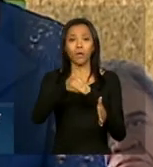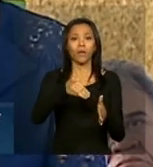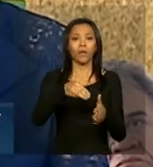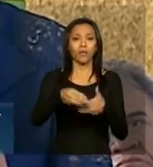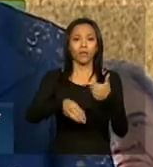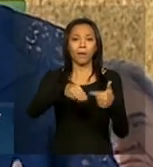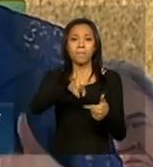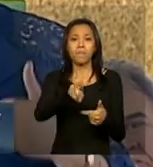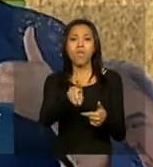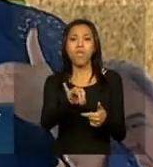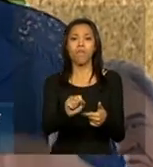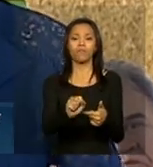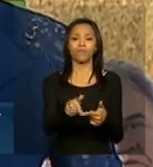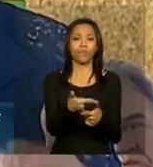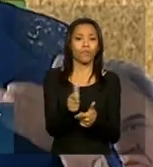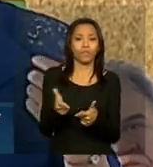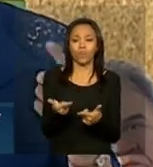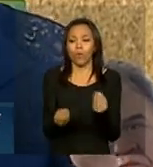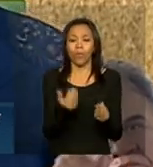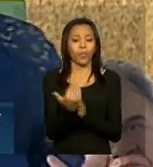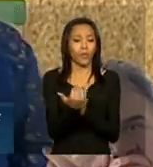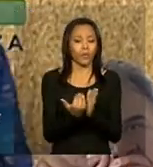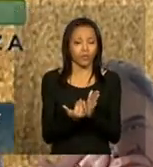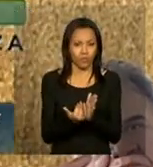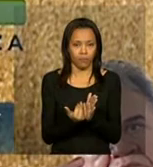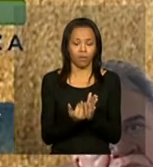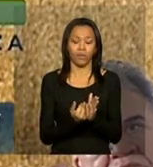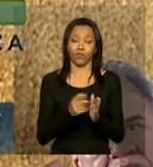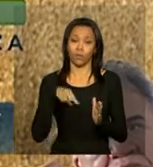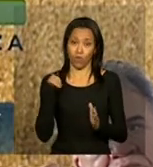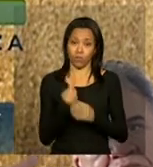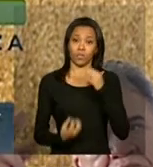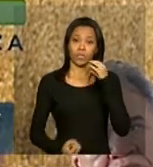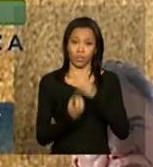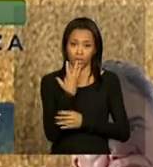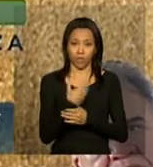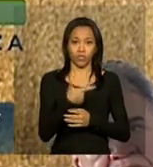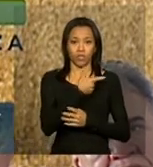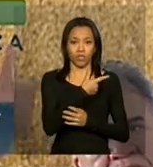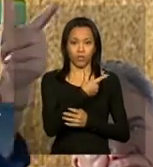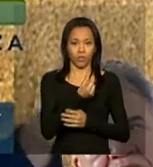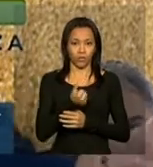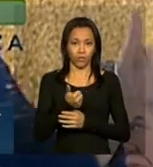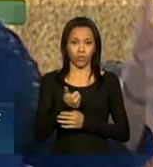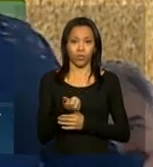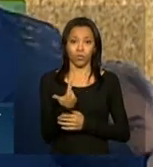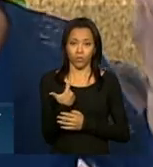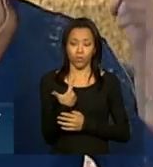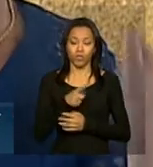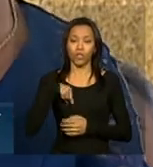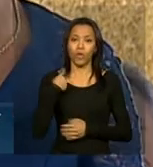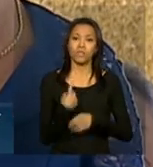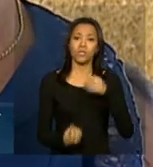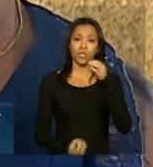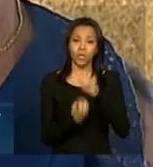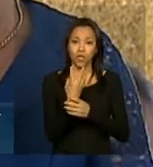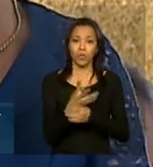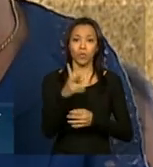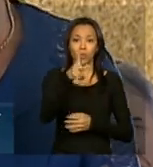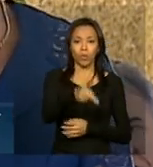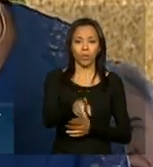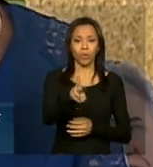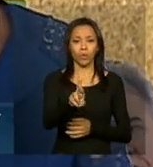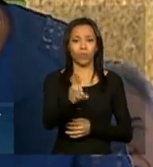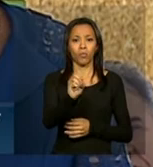Então, nós criamos, a partir, se eu não me engano, de 2012, nós criamos o PRONAMP. E